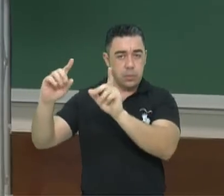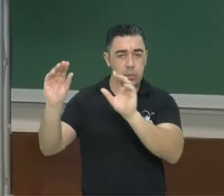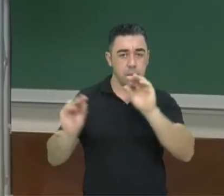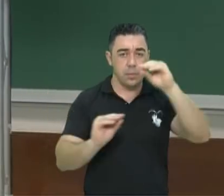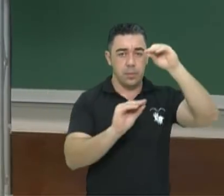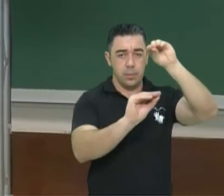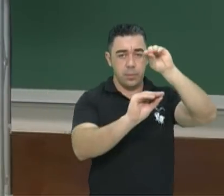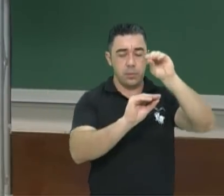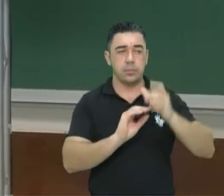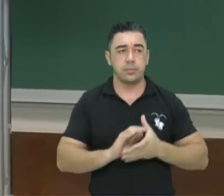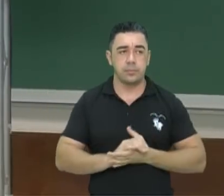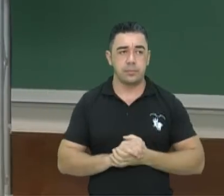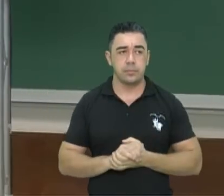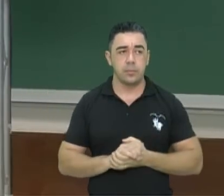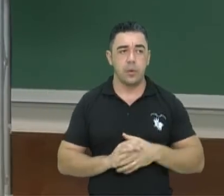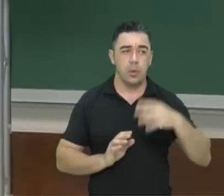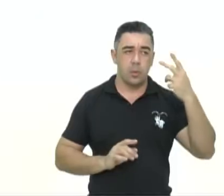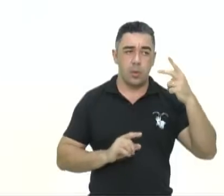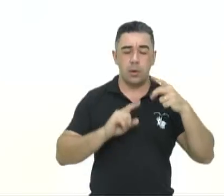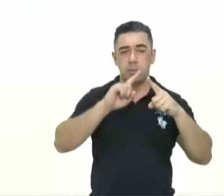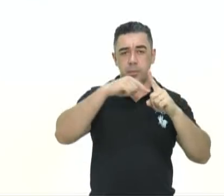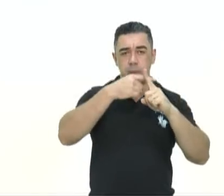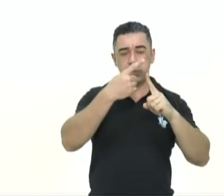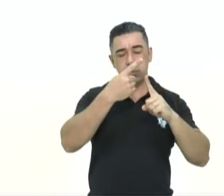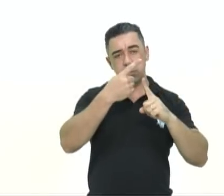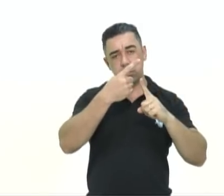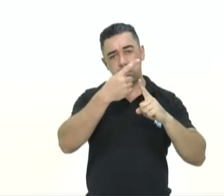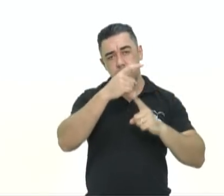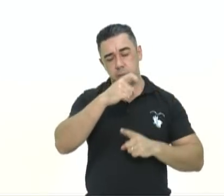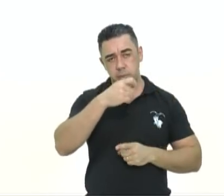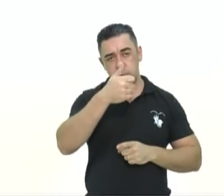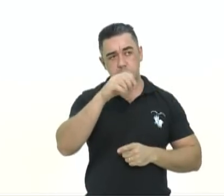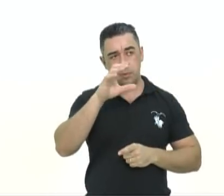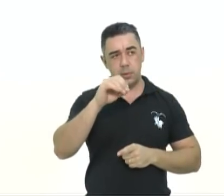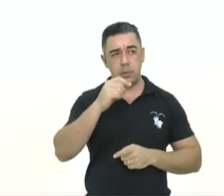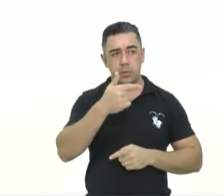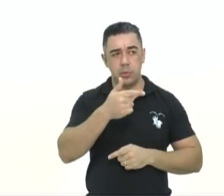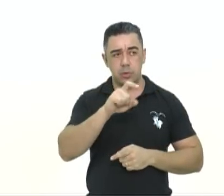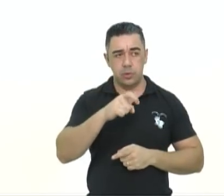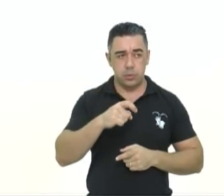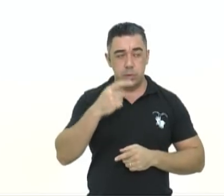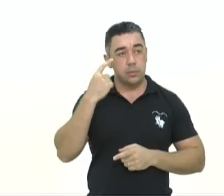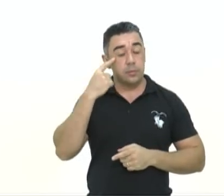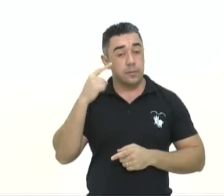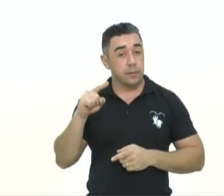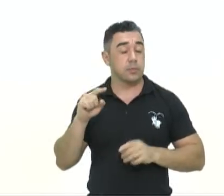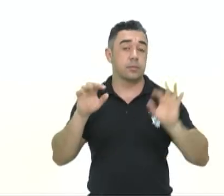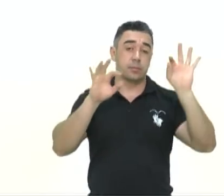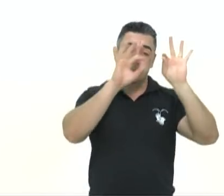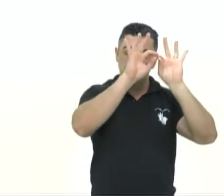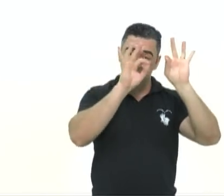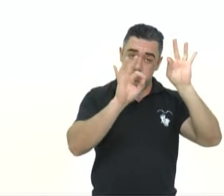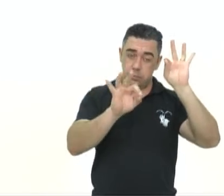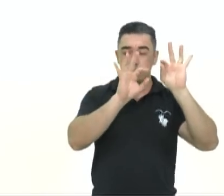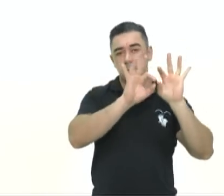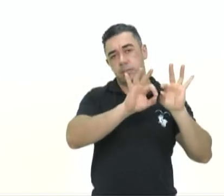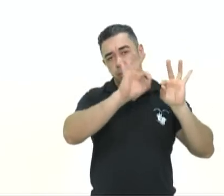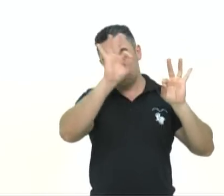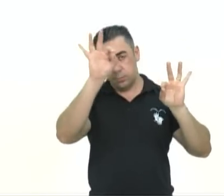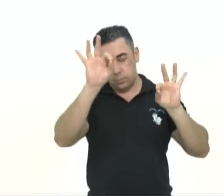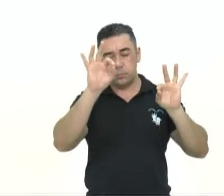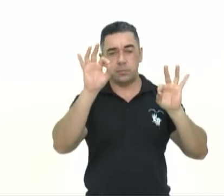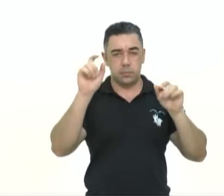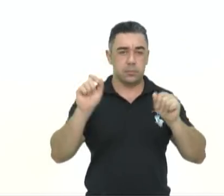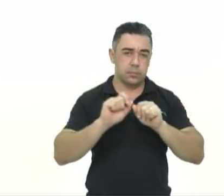HJ, 4 mais X e EG, 2X. Lembrando que nós vamos fazer, então,